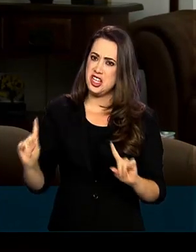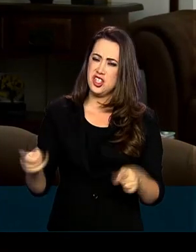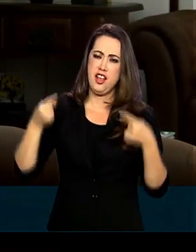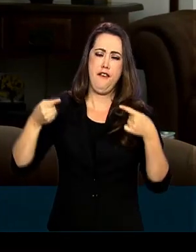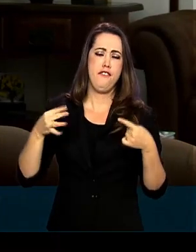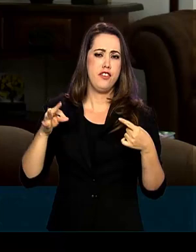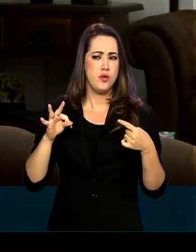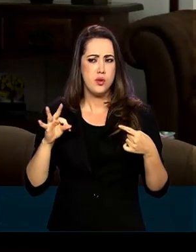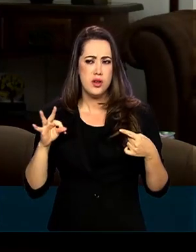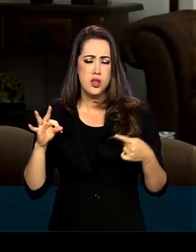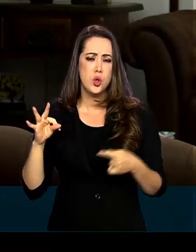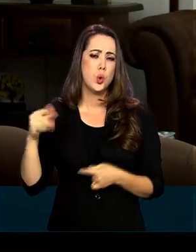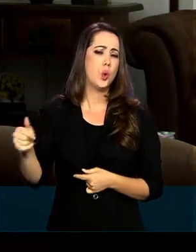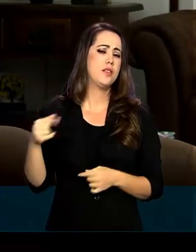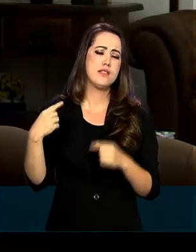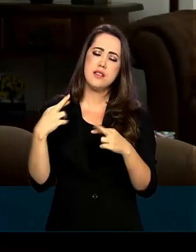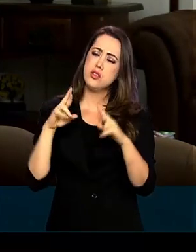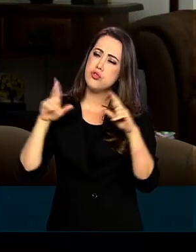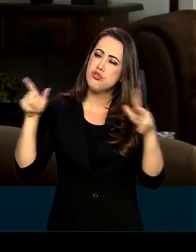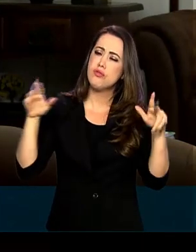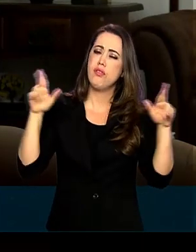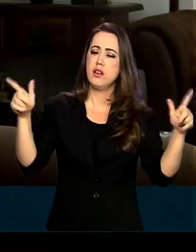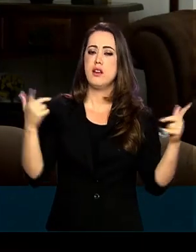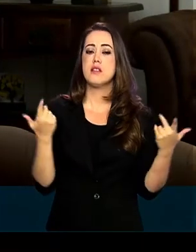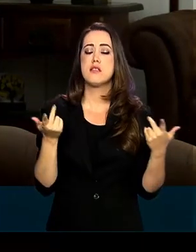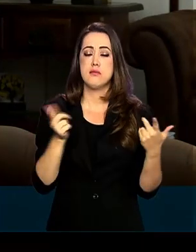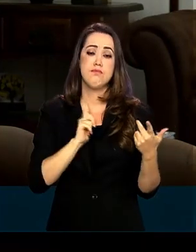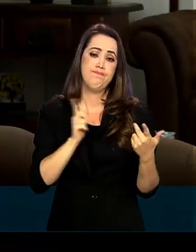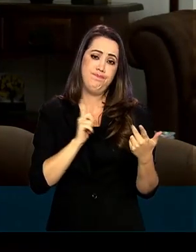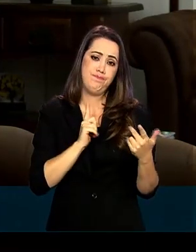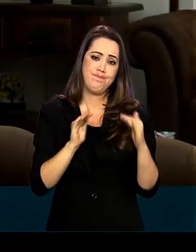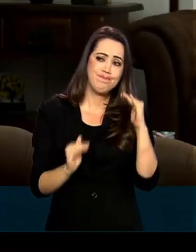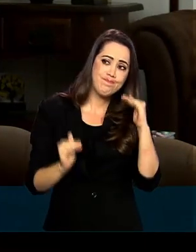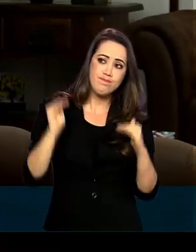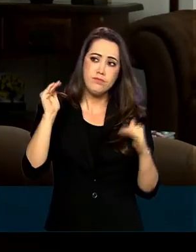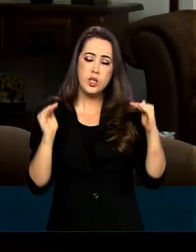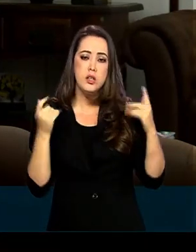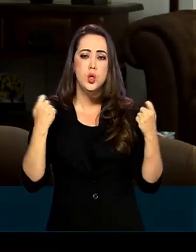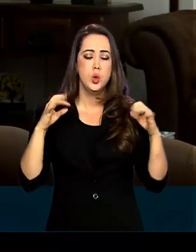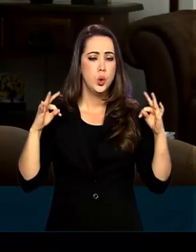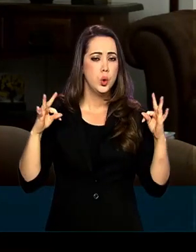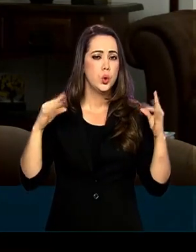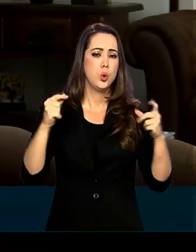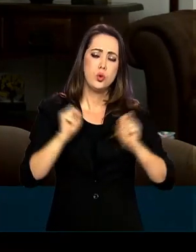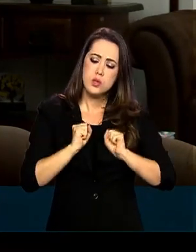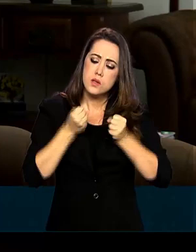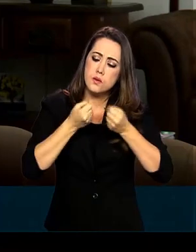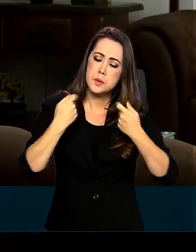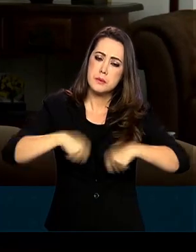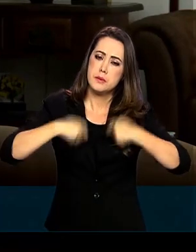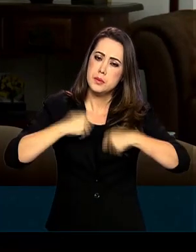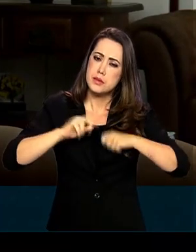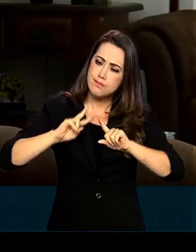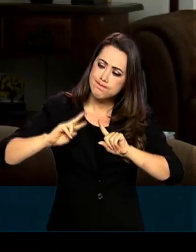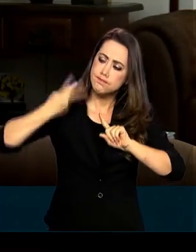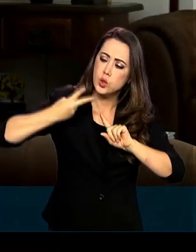desigualdades e por tudo isso que elas têm que passar para poder